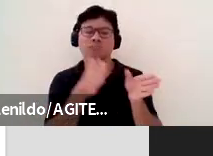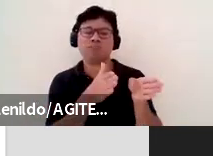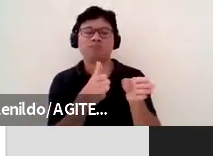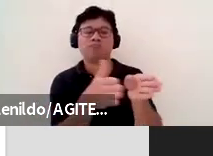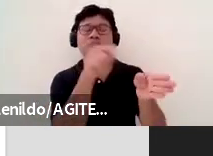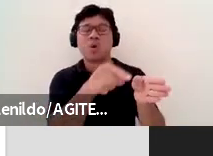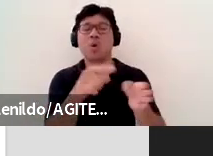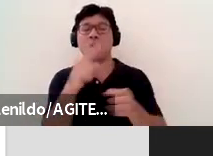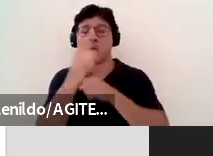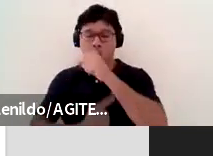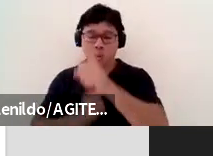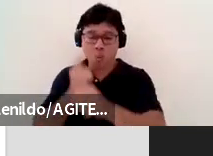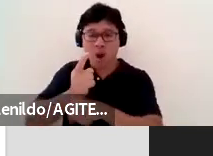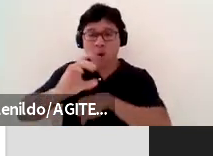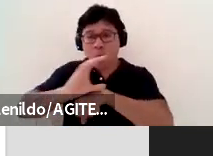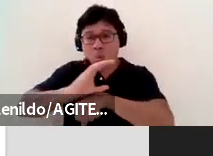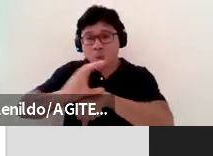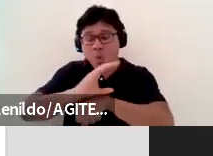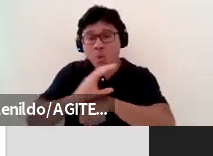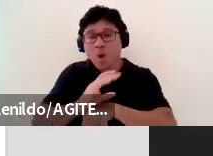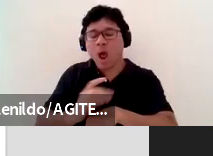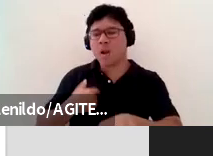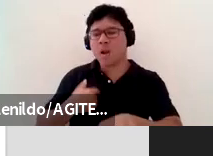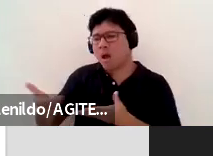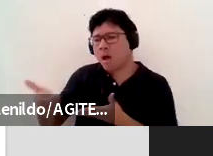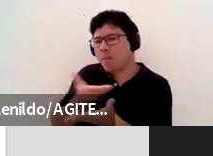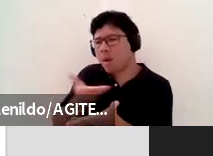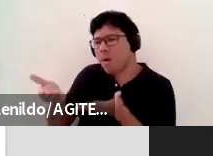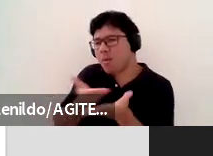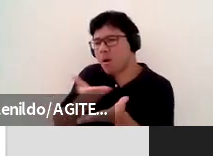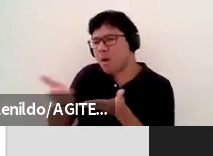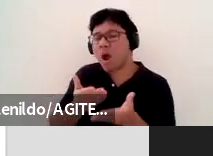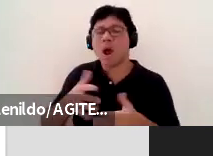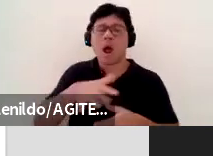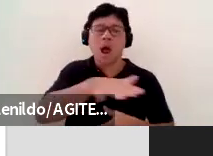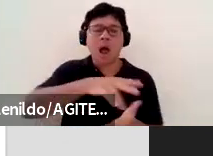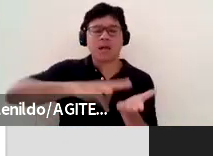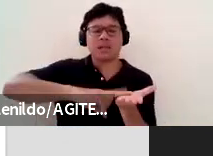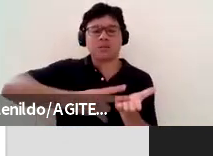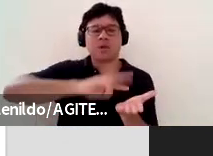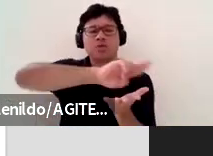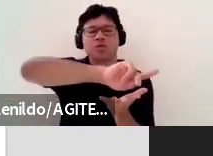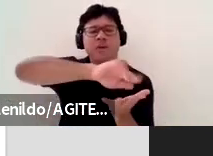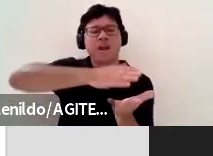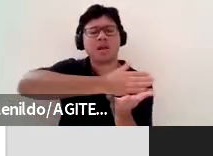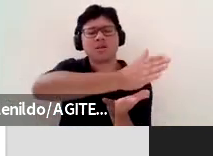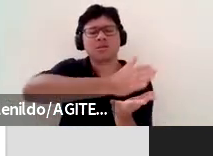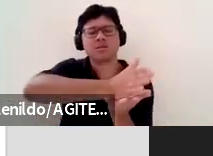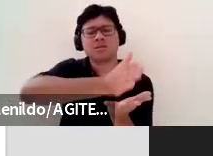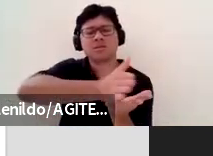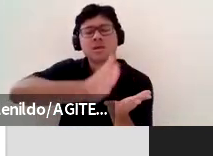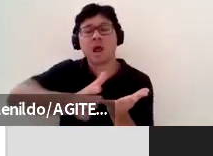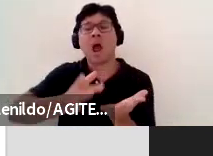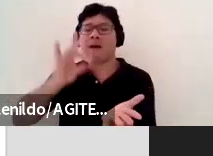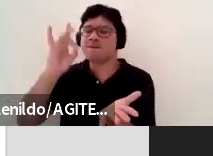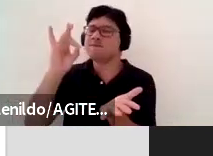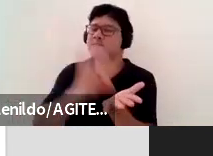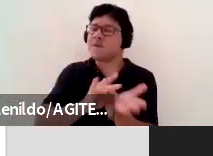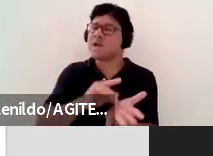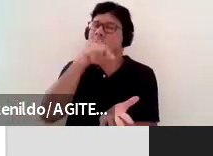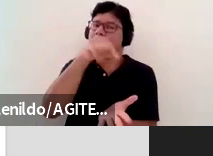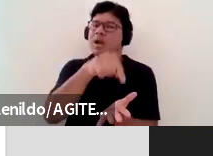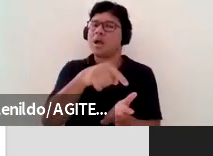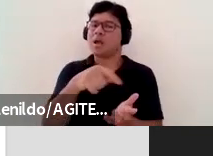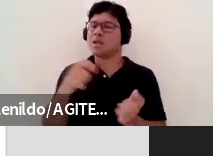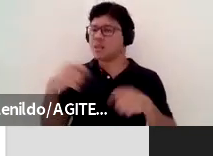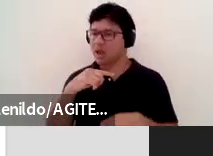ano fez com que a gente pudesse entender as diferentes áreas da tradução, entender se aquilo realmente seria uma nova